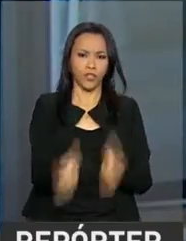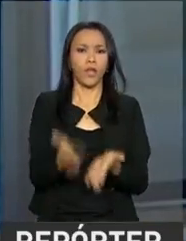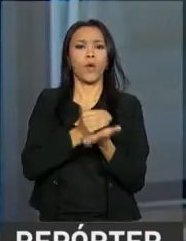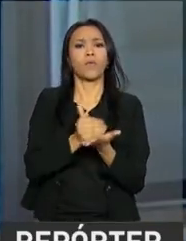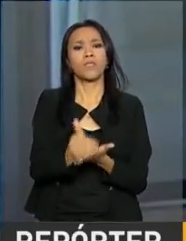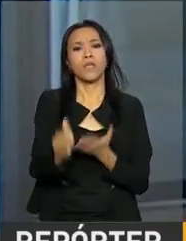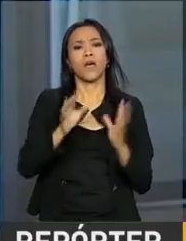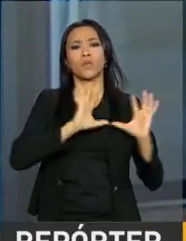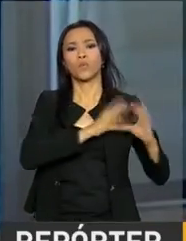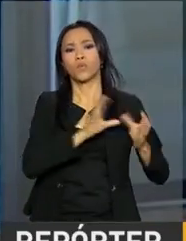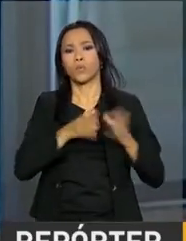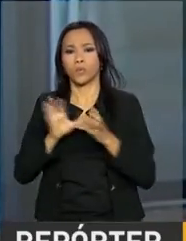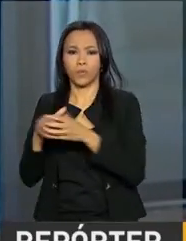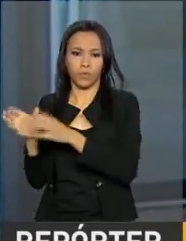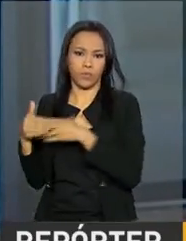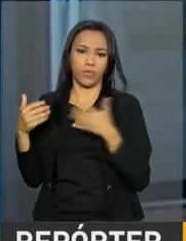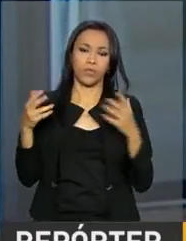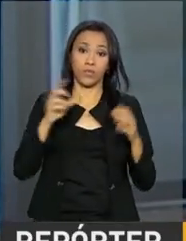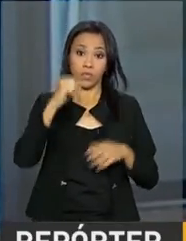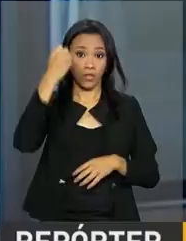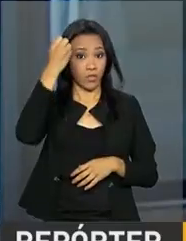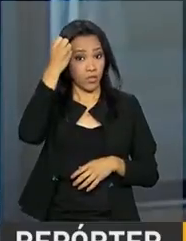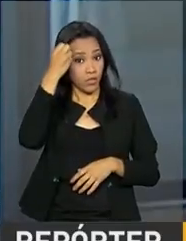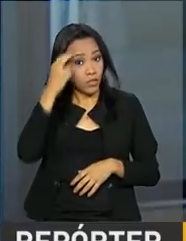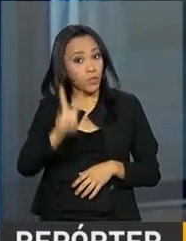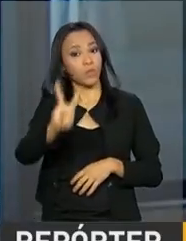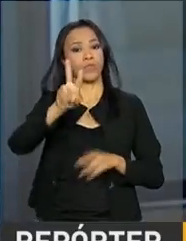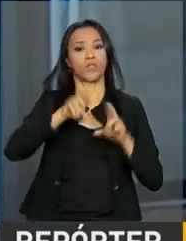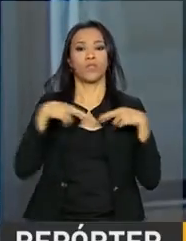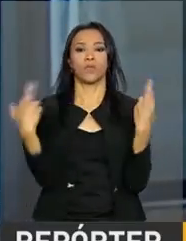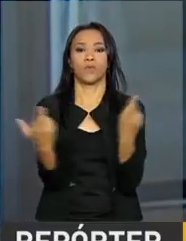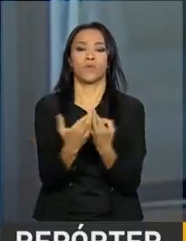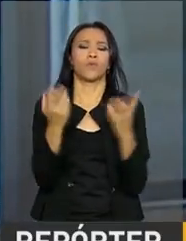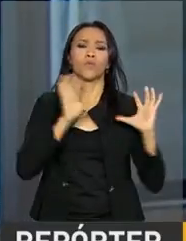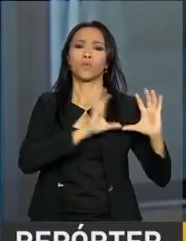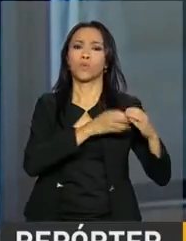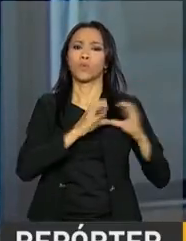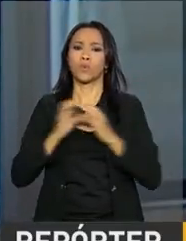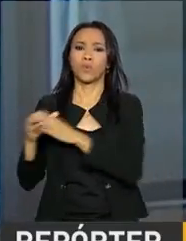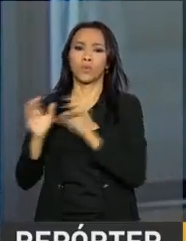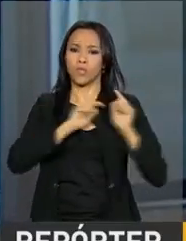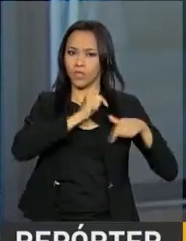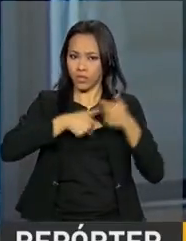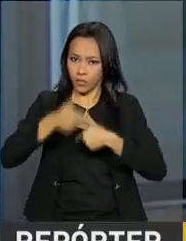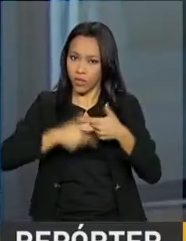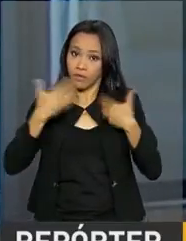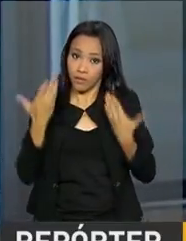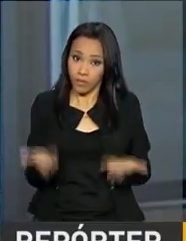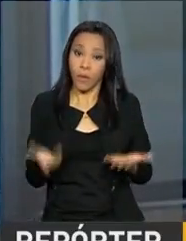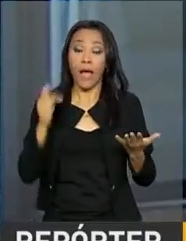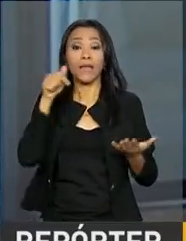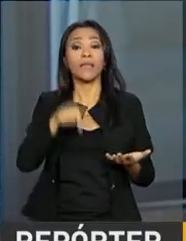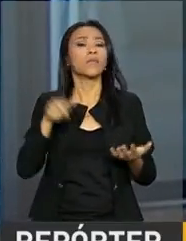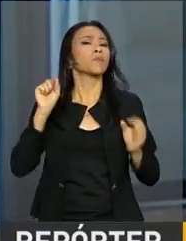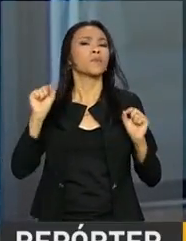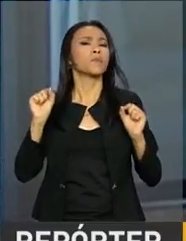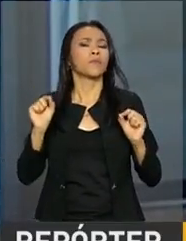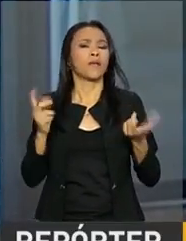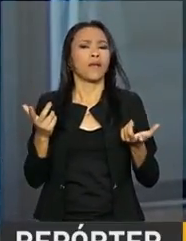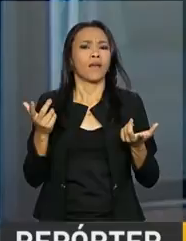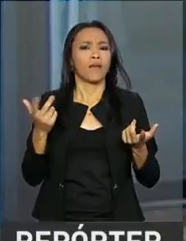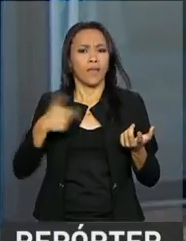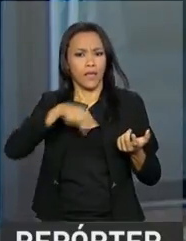segundo dia de reuniões dos conselheiros dos grupos de trabalho do Conselho expectativa por aqui é que os